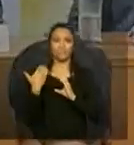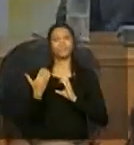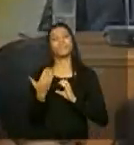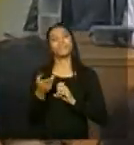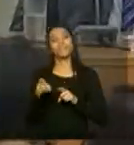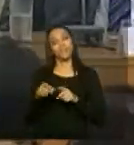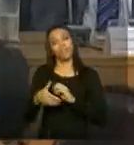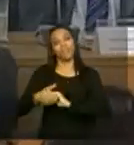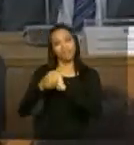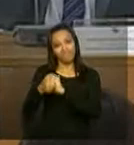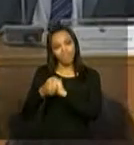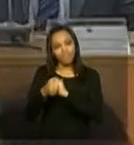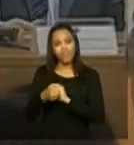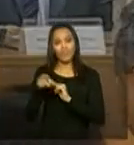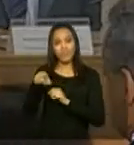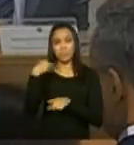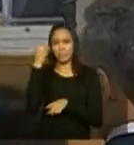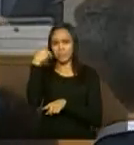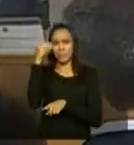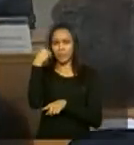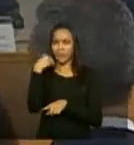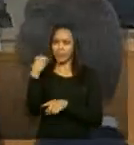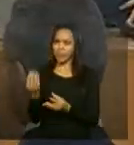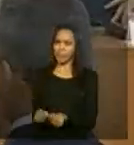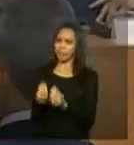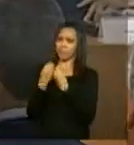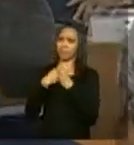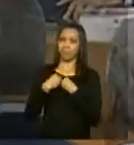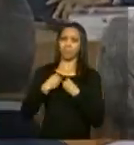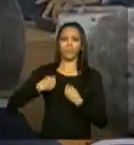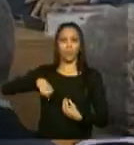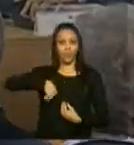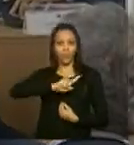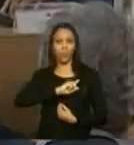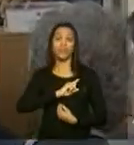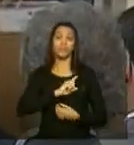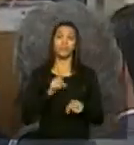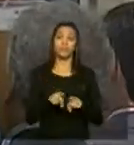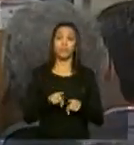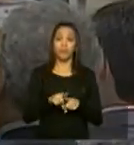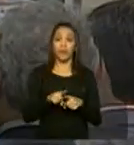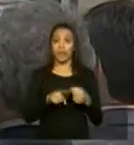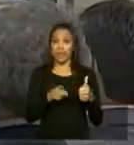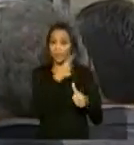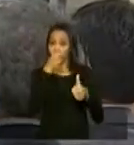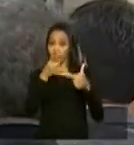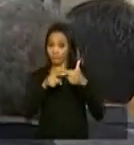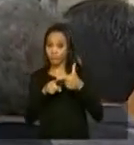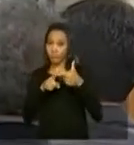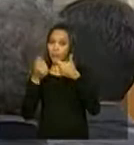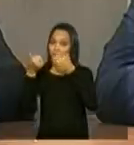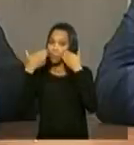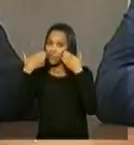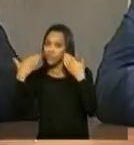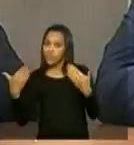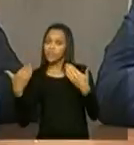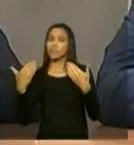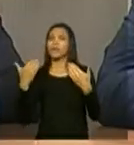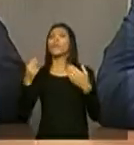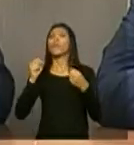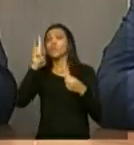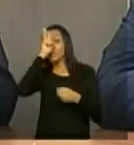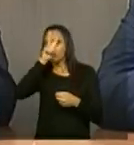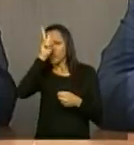senhor te trouxe muita experiência para nós várias apresentações em dois atos na realidade fazem um breve histórico